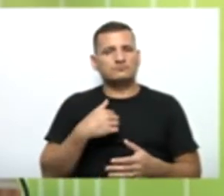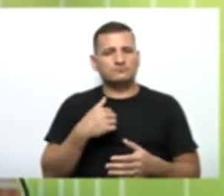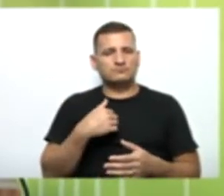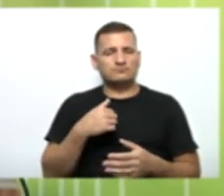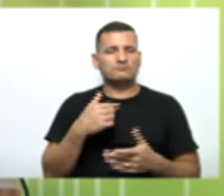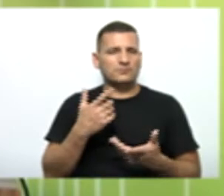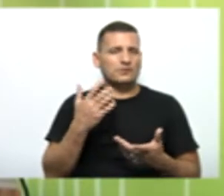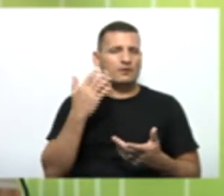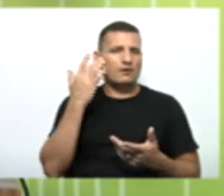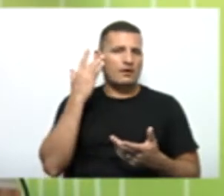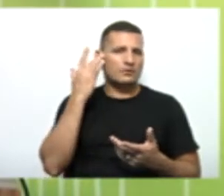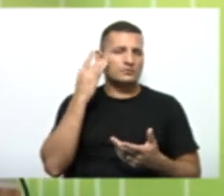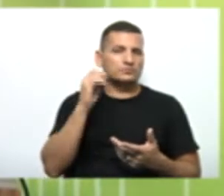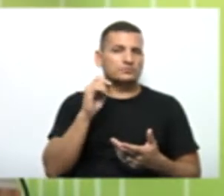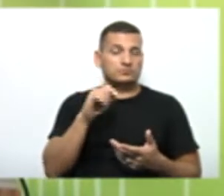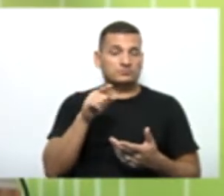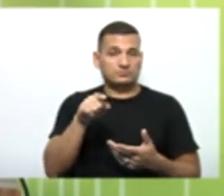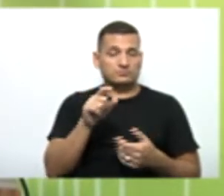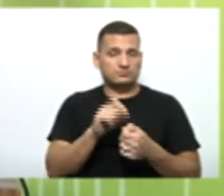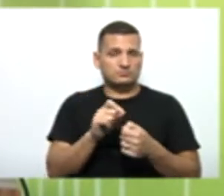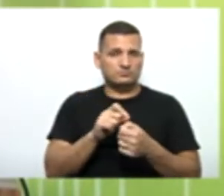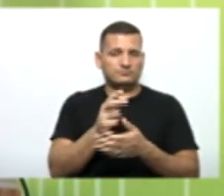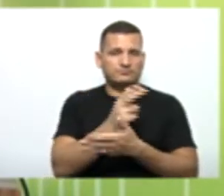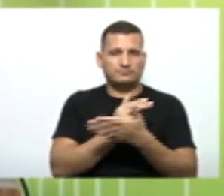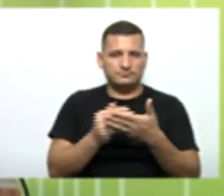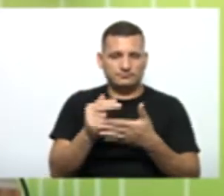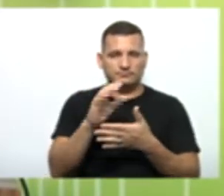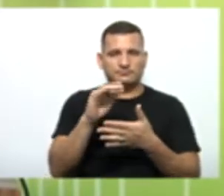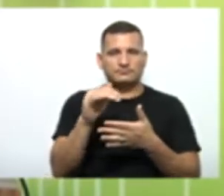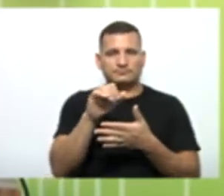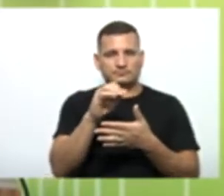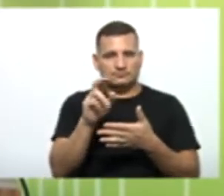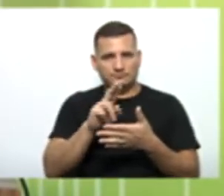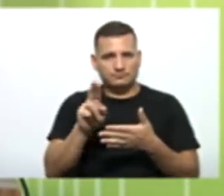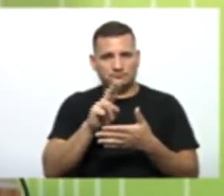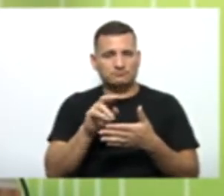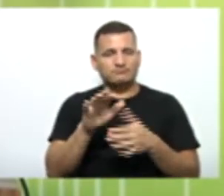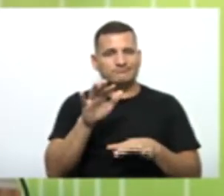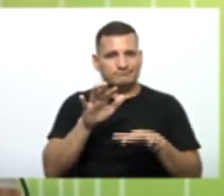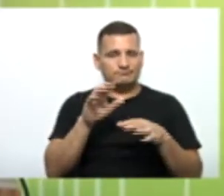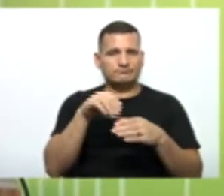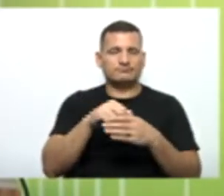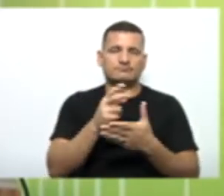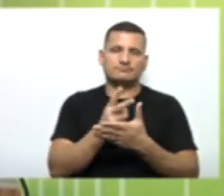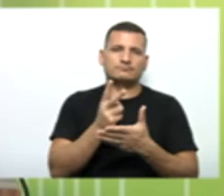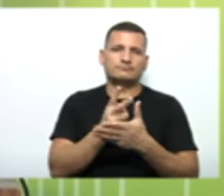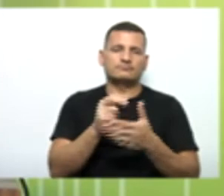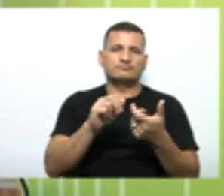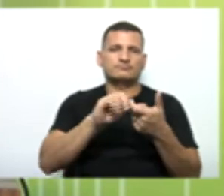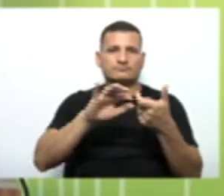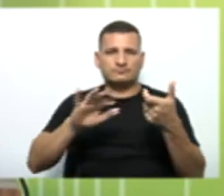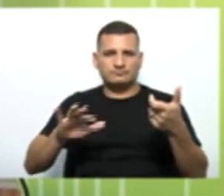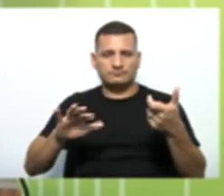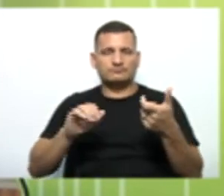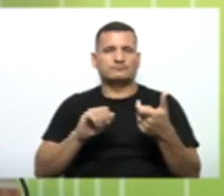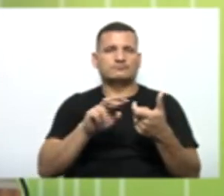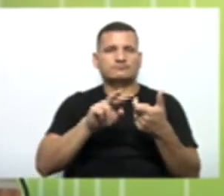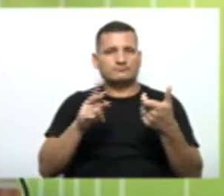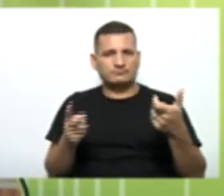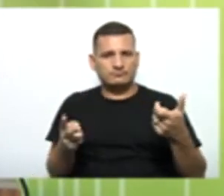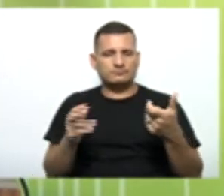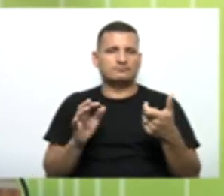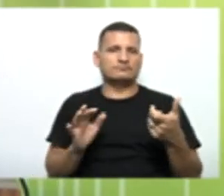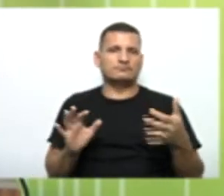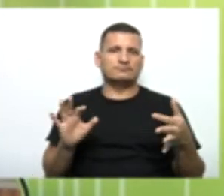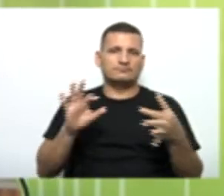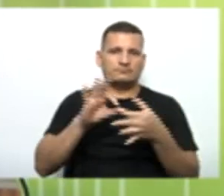dificilmente você modelar um diagrama de caso de uso e não identificar uma extensão, não identificar uma herança, com